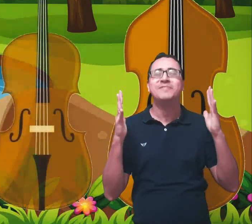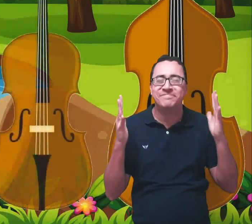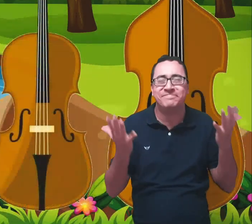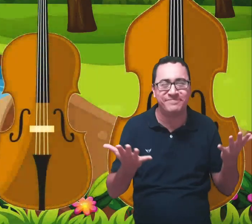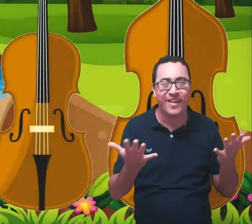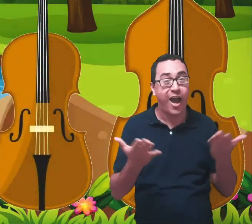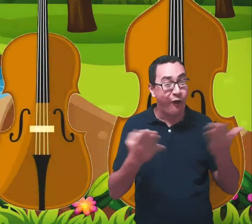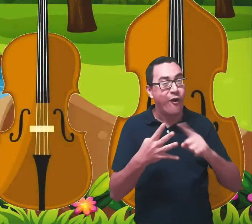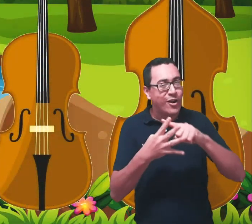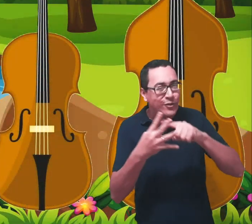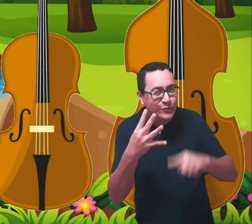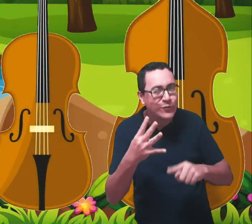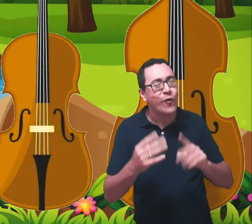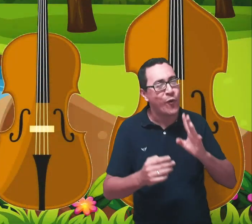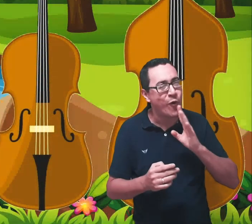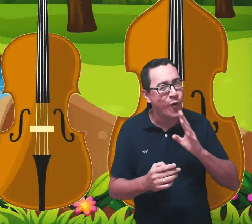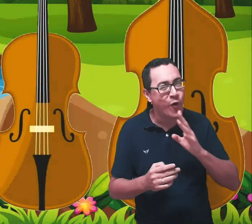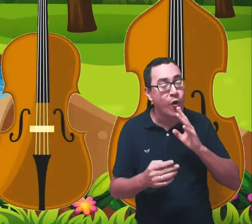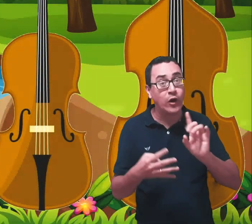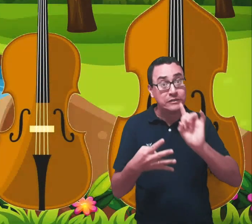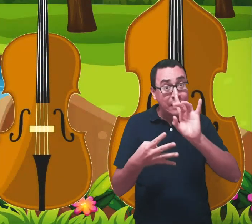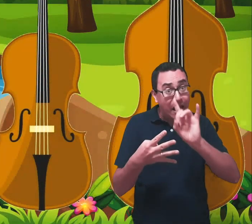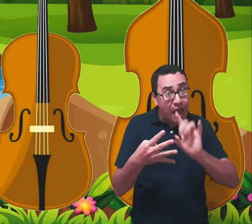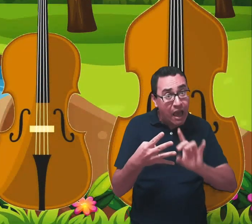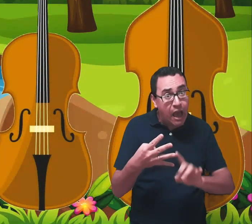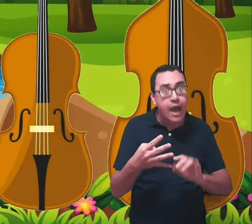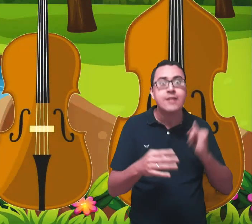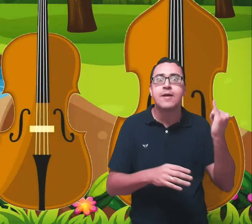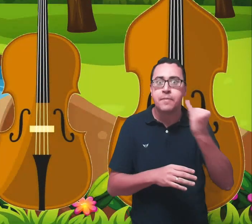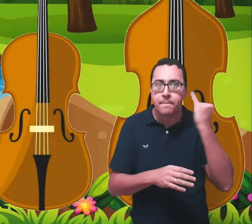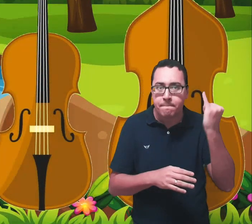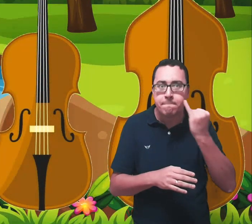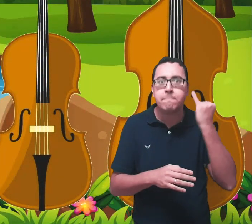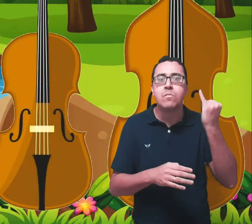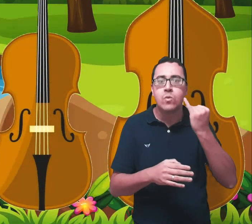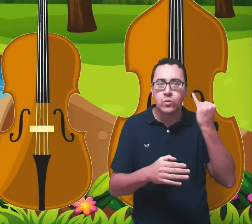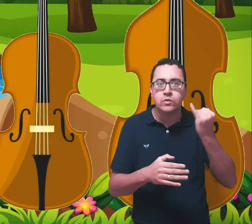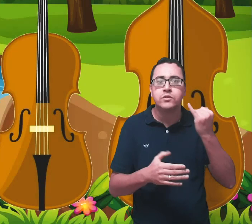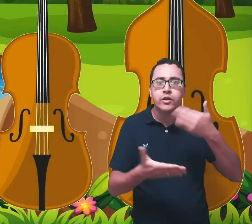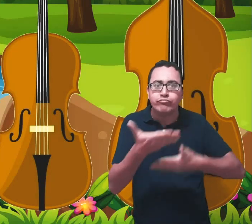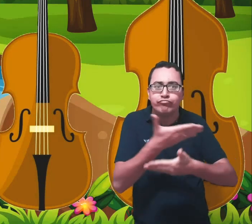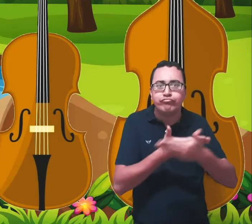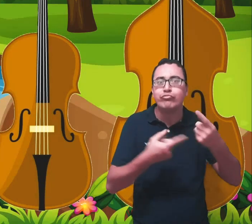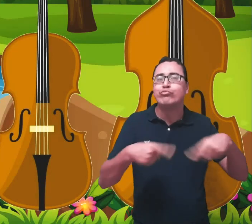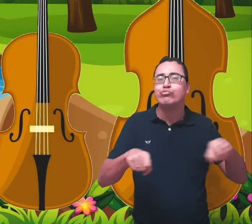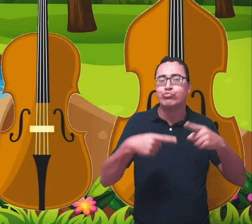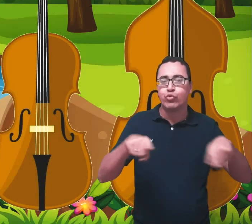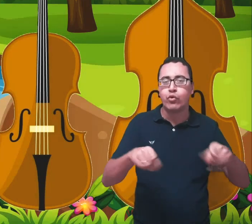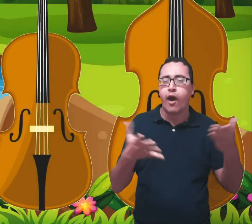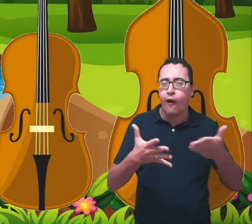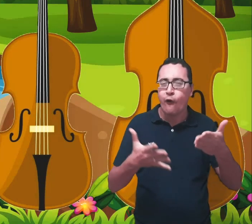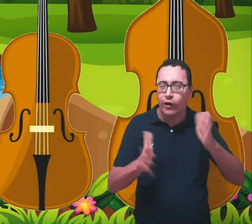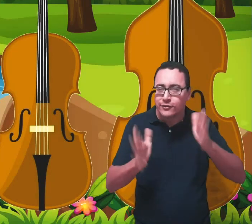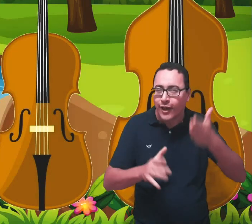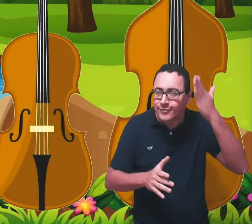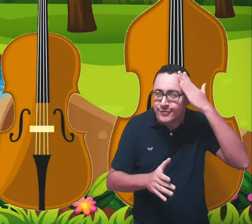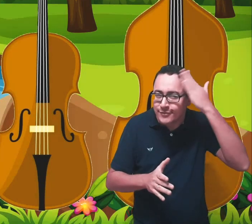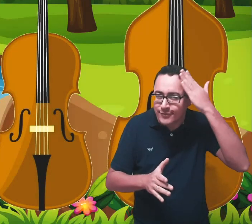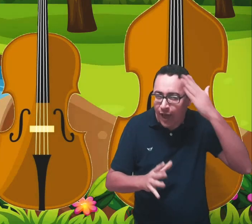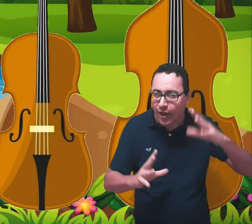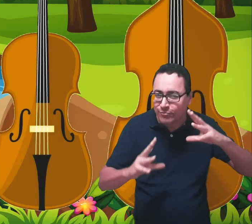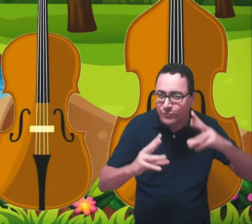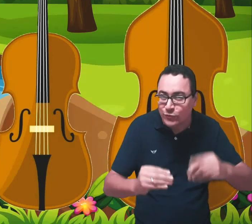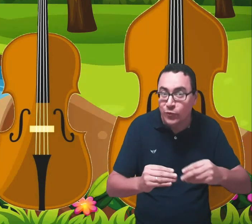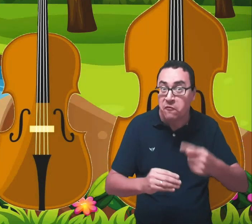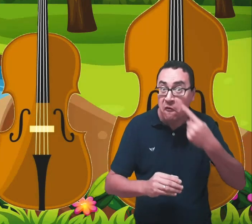conhece toda a família das cordas. Cada membro é essencial para se fazer música. E agora que já sabem tudo, quero ver